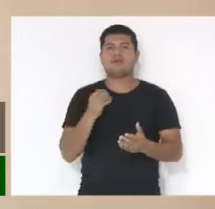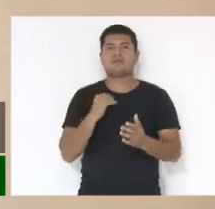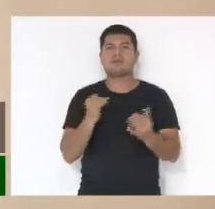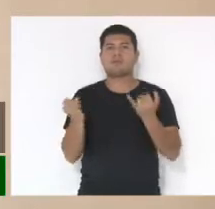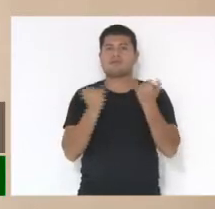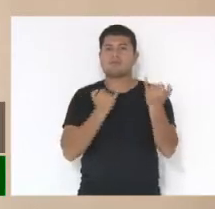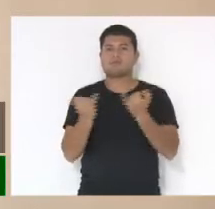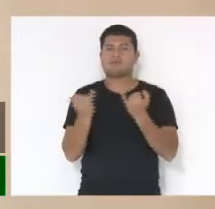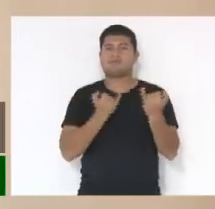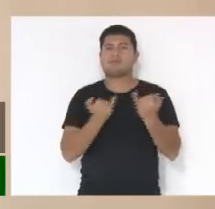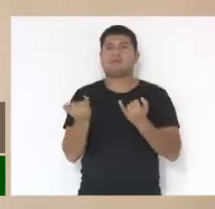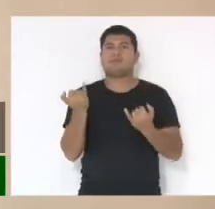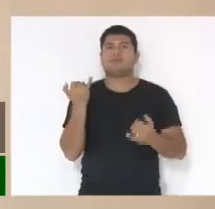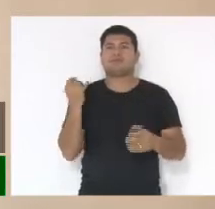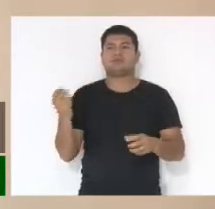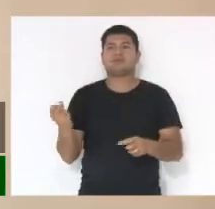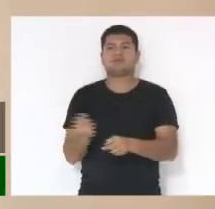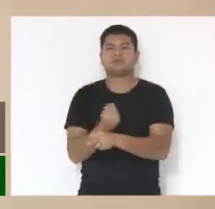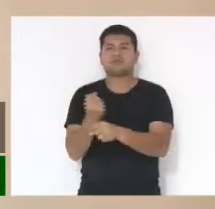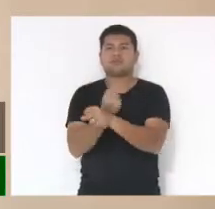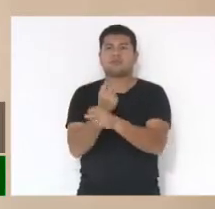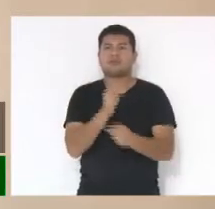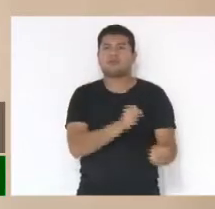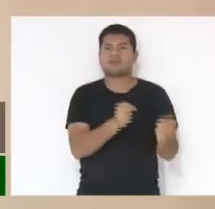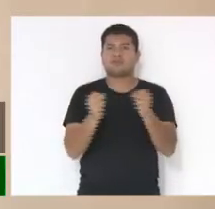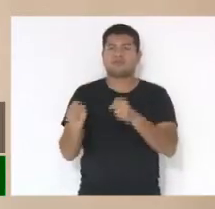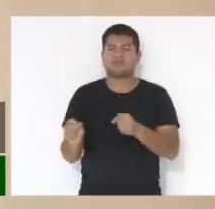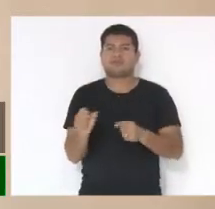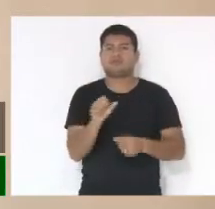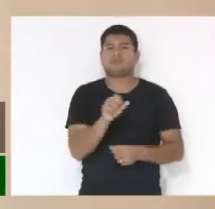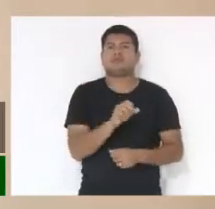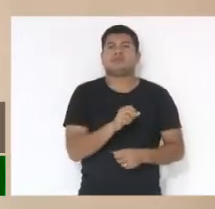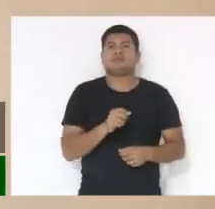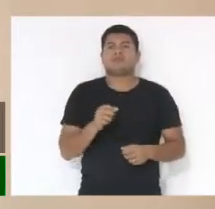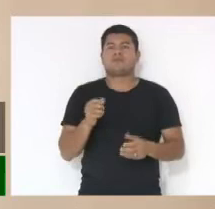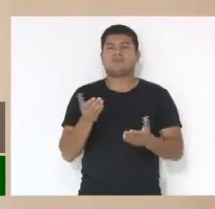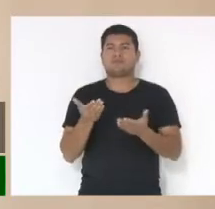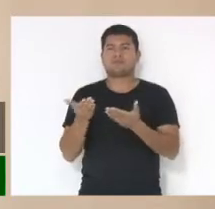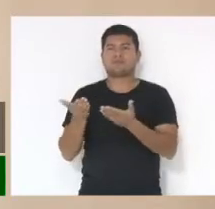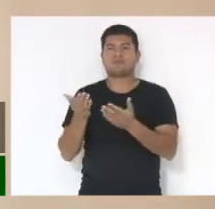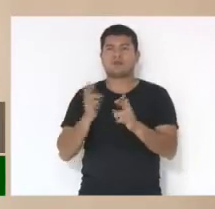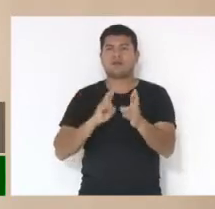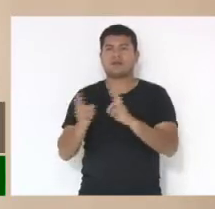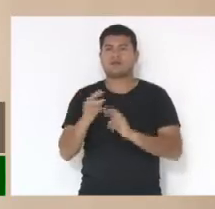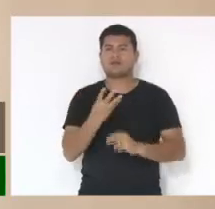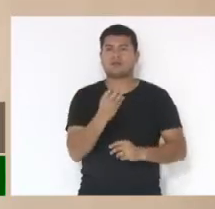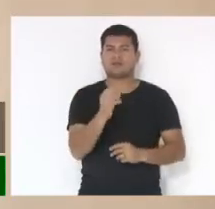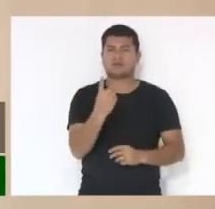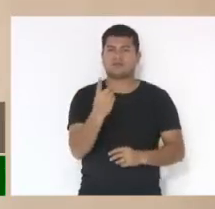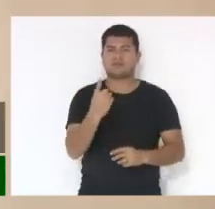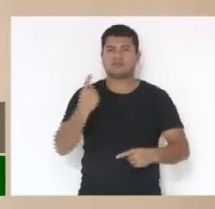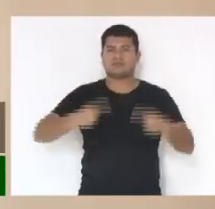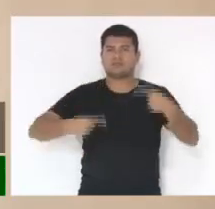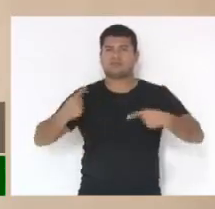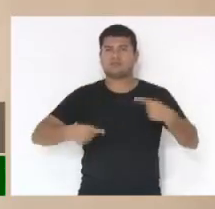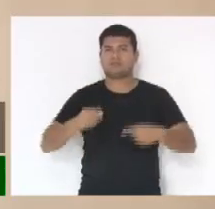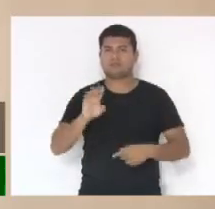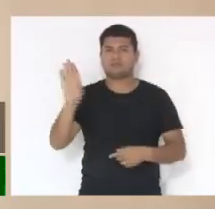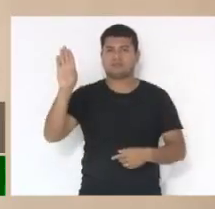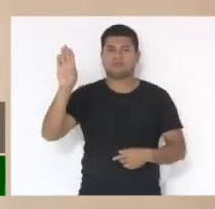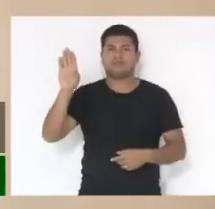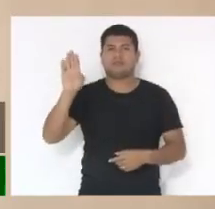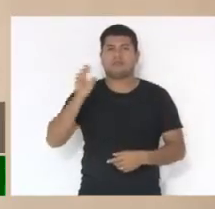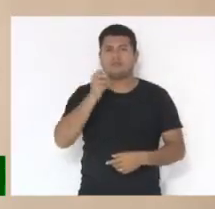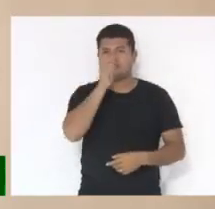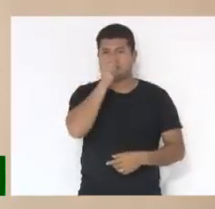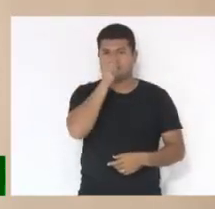edificação concluída pelo Poder Executivo Estadual na SC-401, junto ao bairro João Paulo. Em discussão, com a palavra o autor. Presidente,